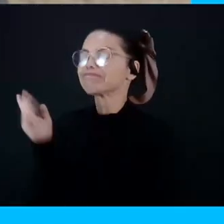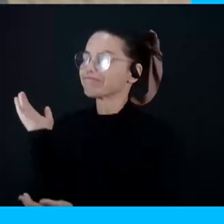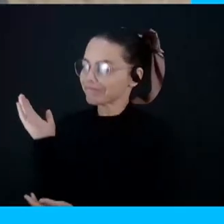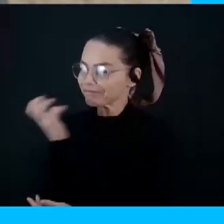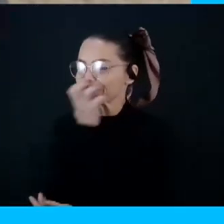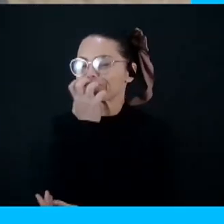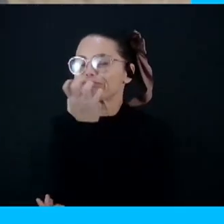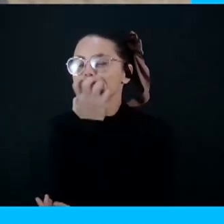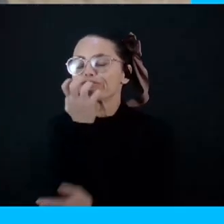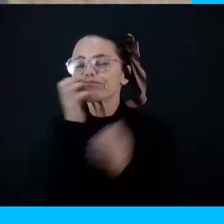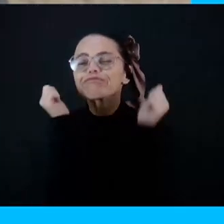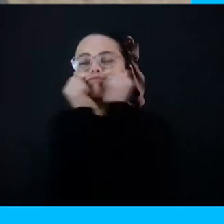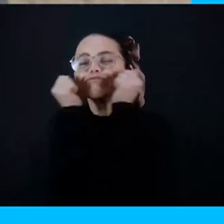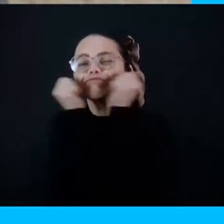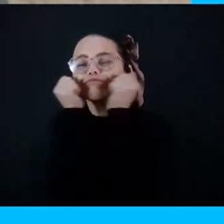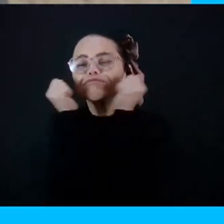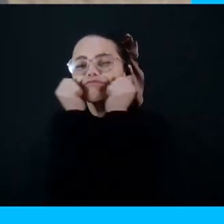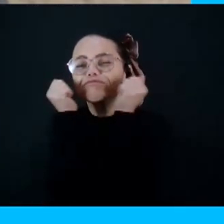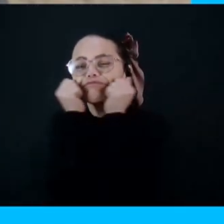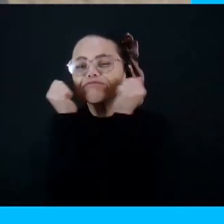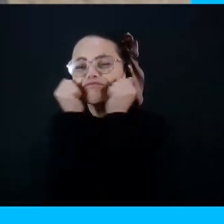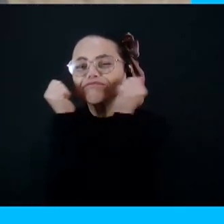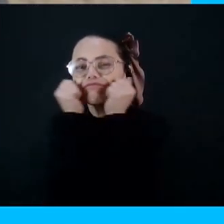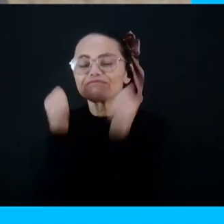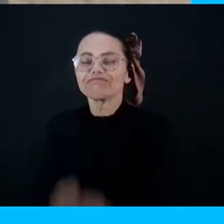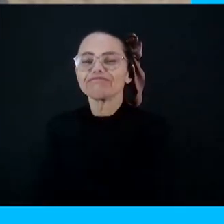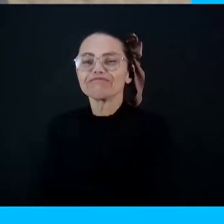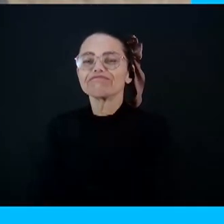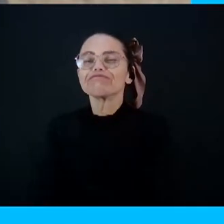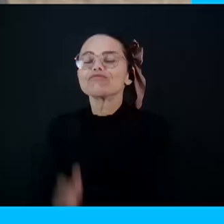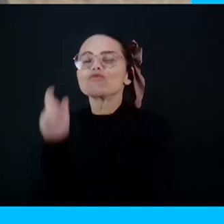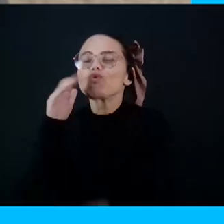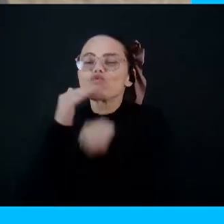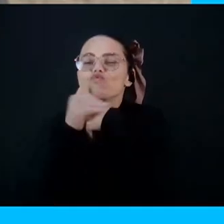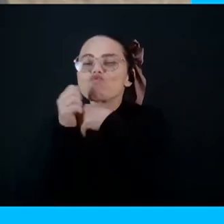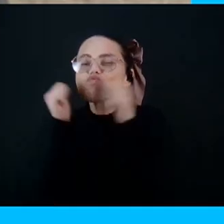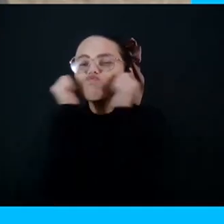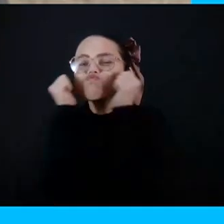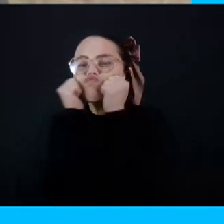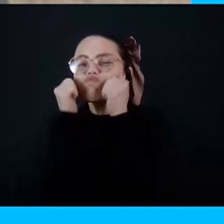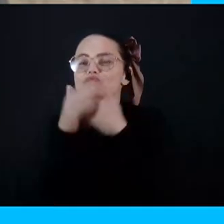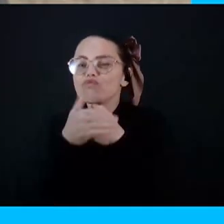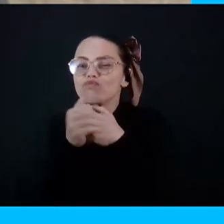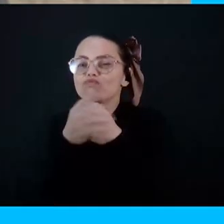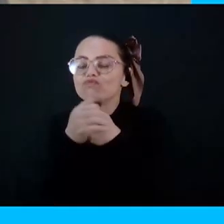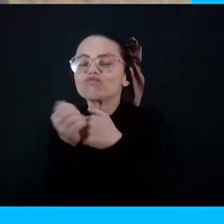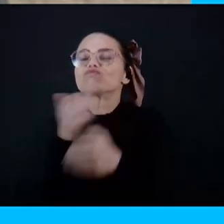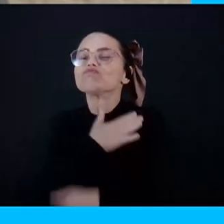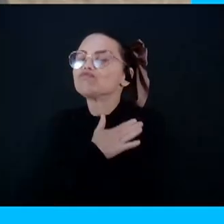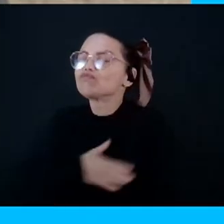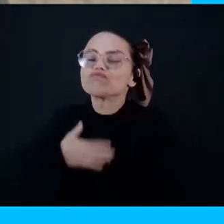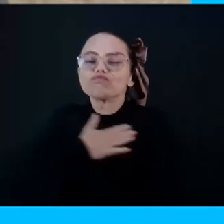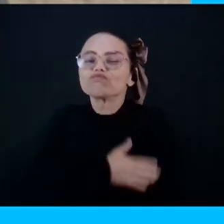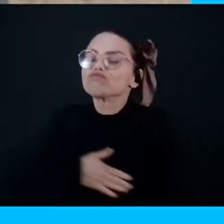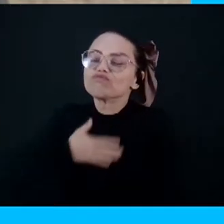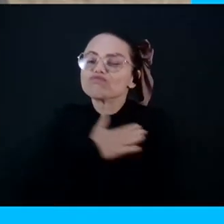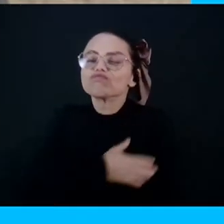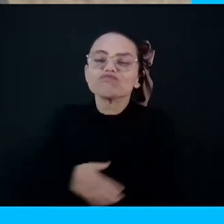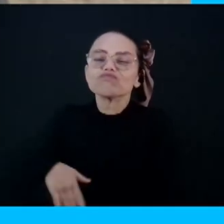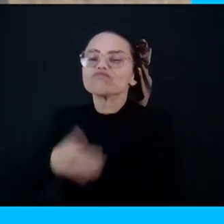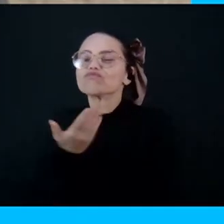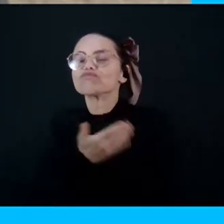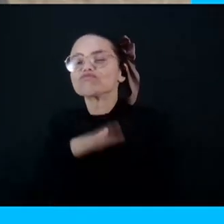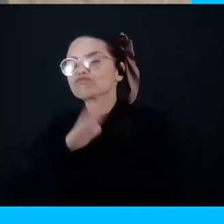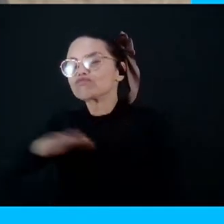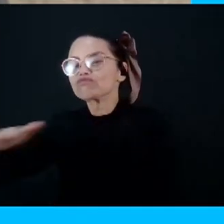é definição de doçura. Carinhoso e muito sociável, ele adora crianças e se dá super bem